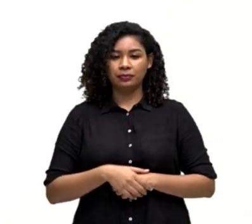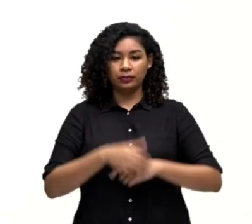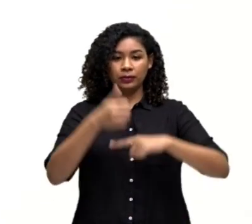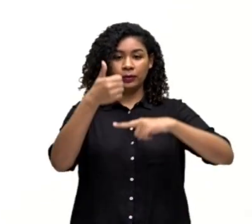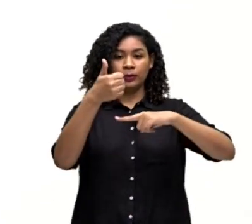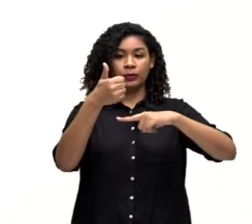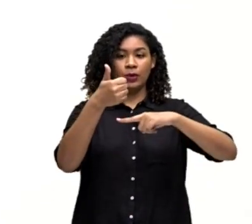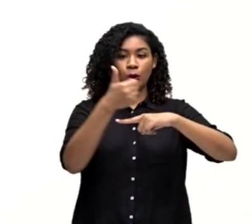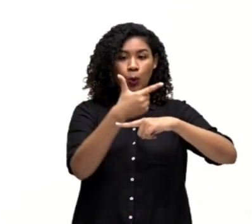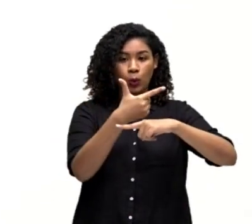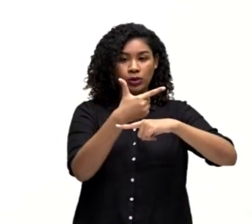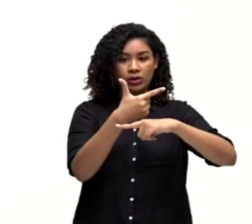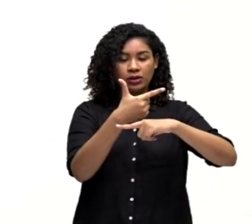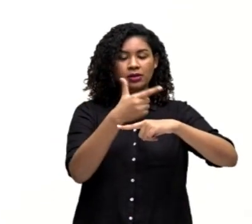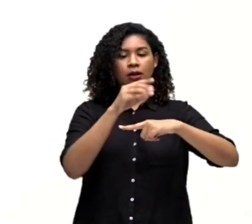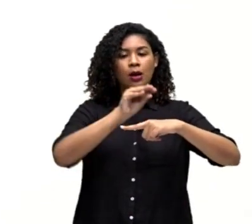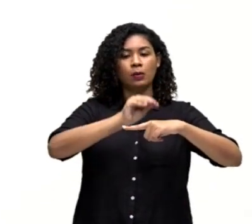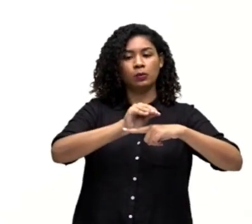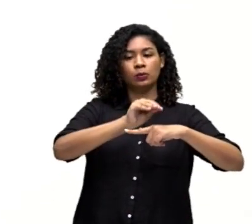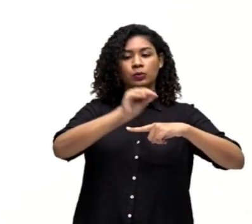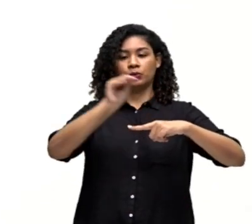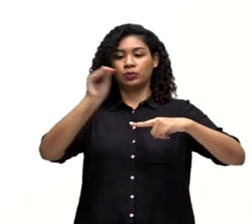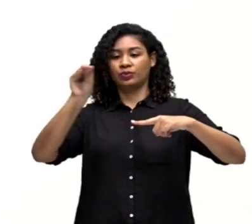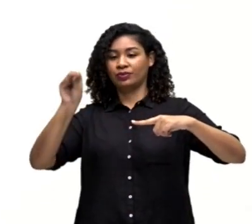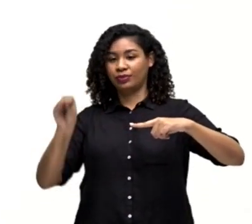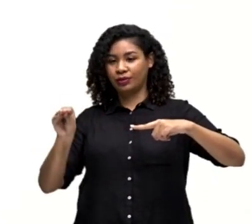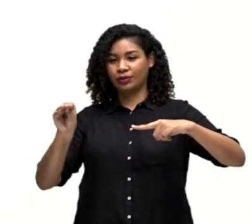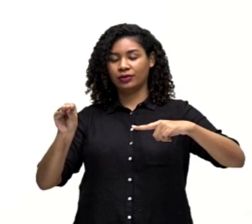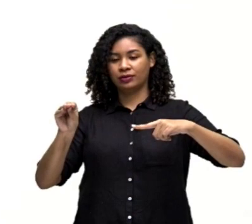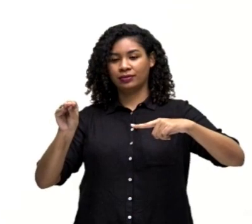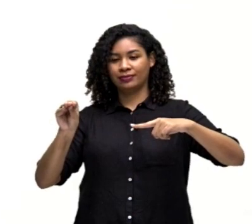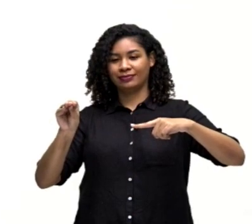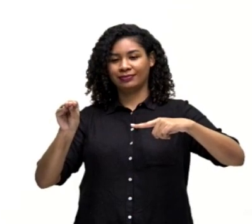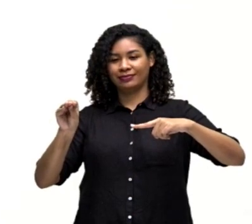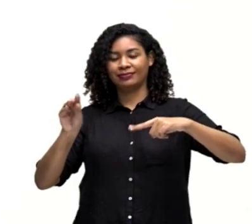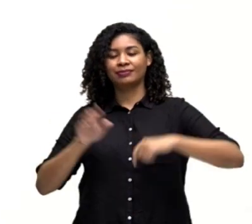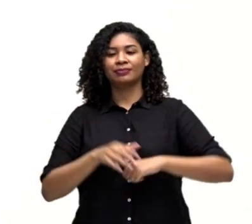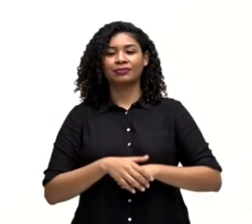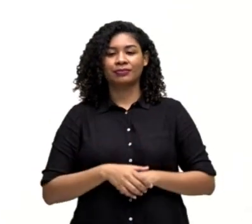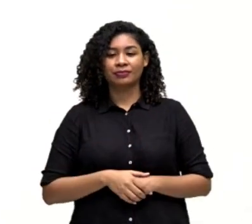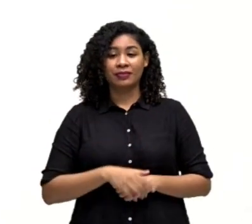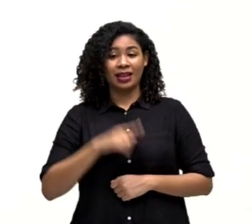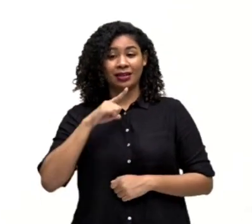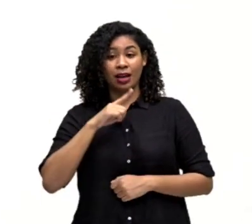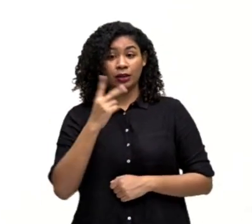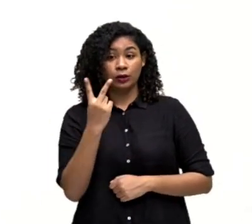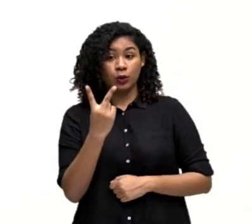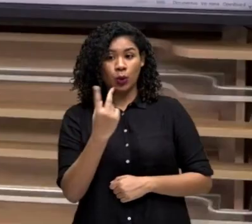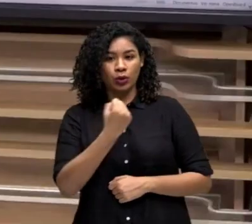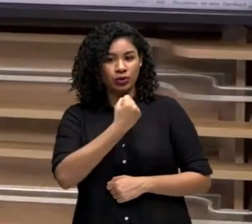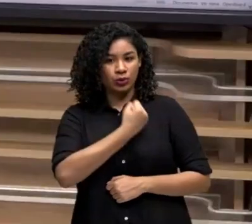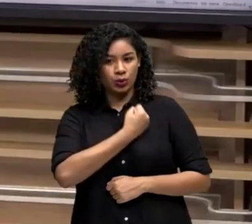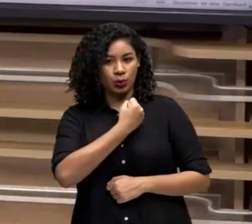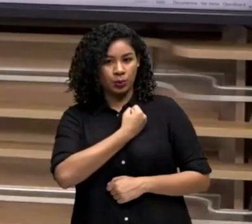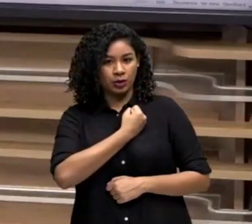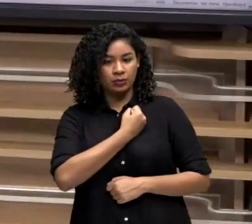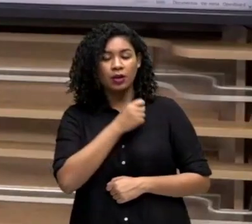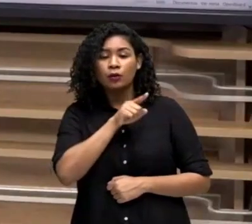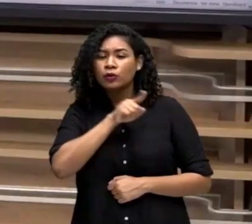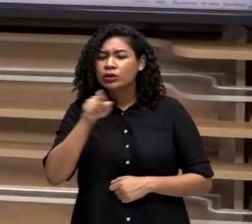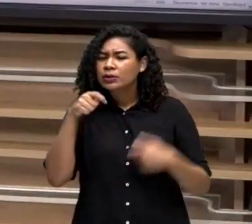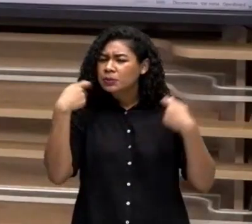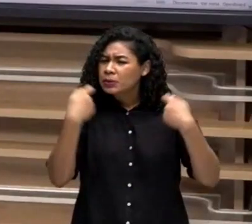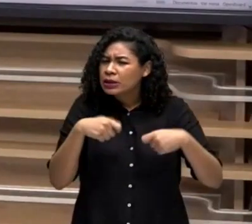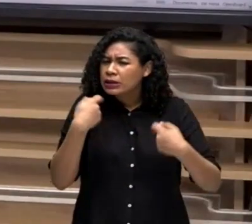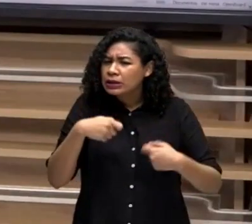ou seja, é um número formado por 2 algarismos. Em tempo aqui, pessoal, é importante a